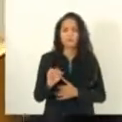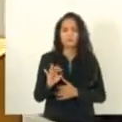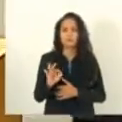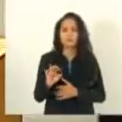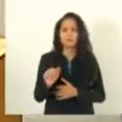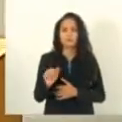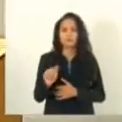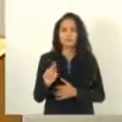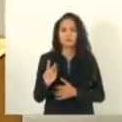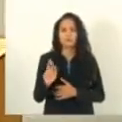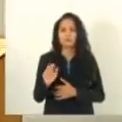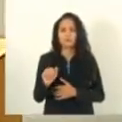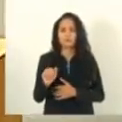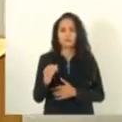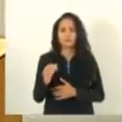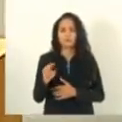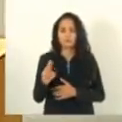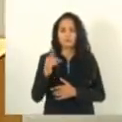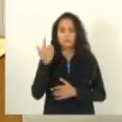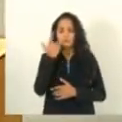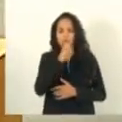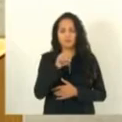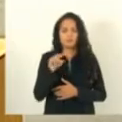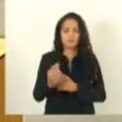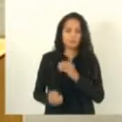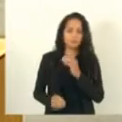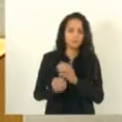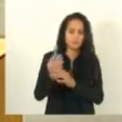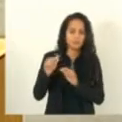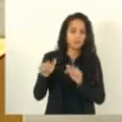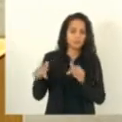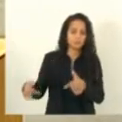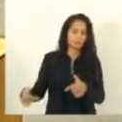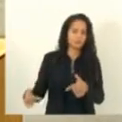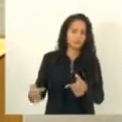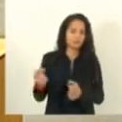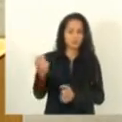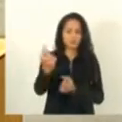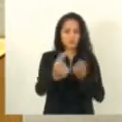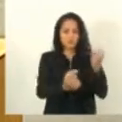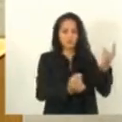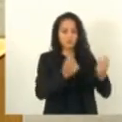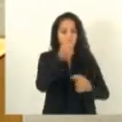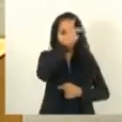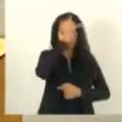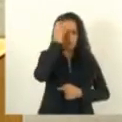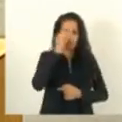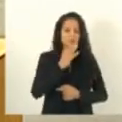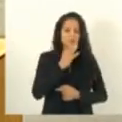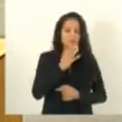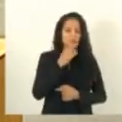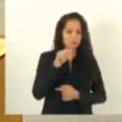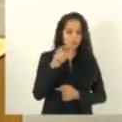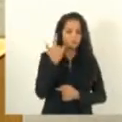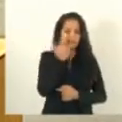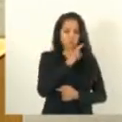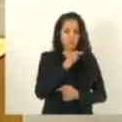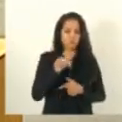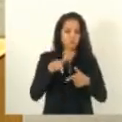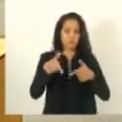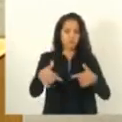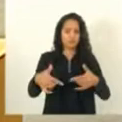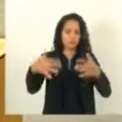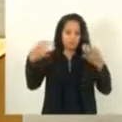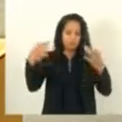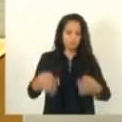conseguiu implantar, e acredito que é um dos poucos municípios que eu conheço que implantou e está dando certo.